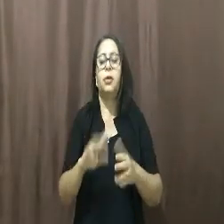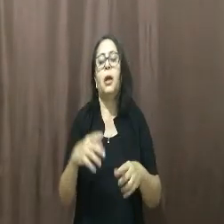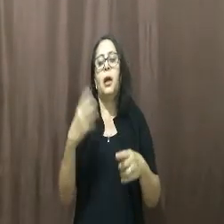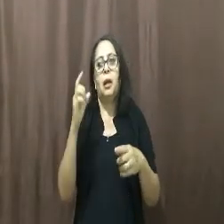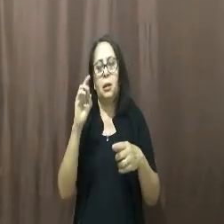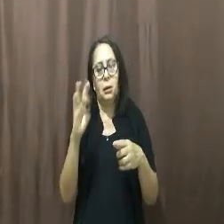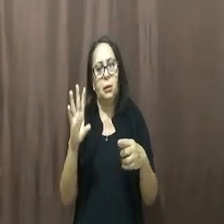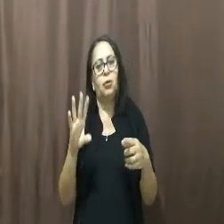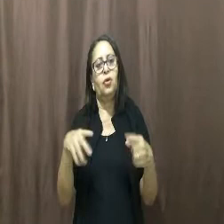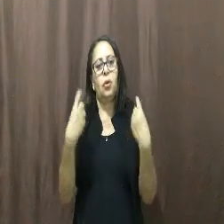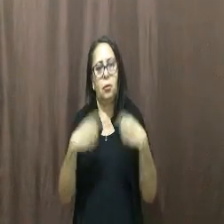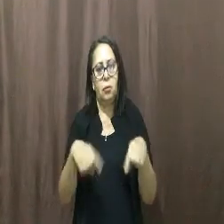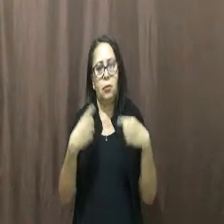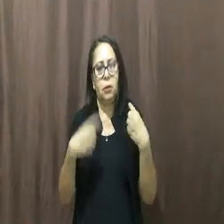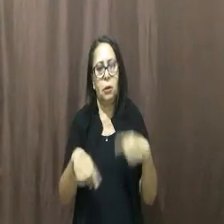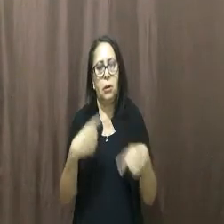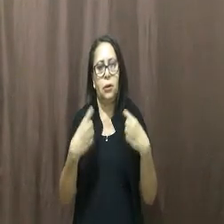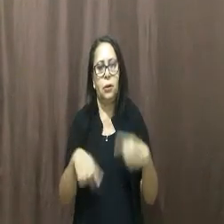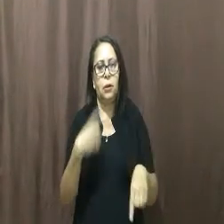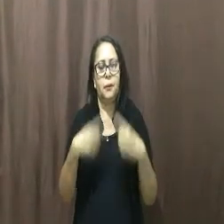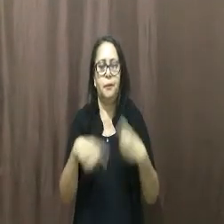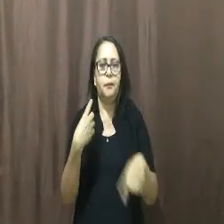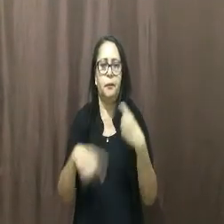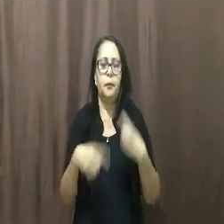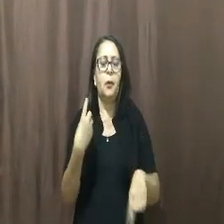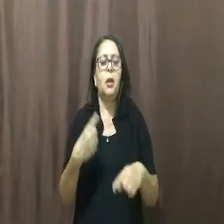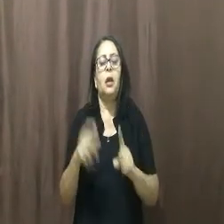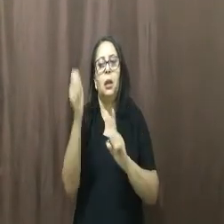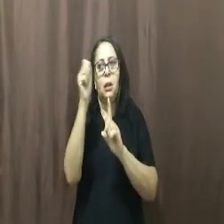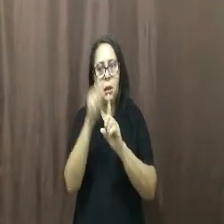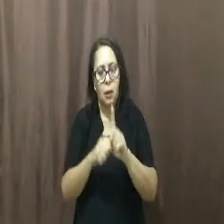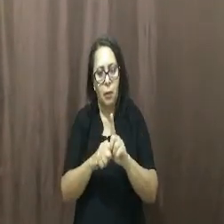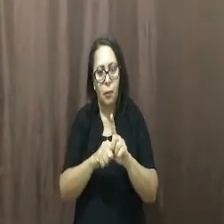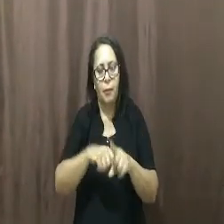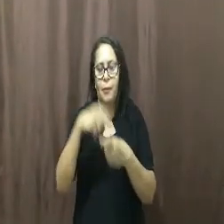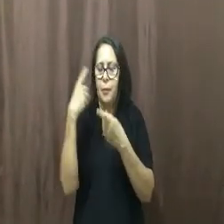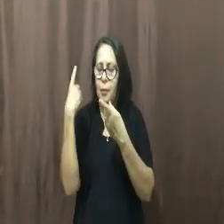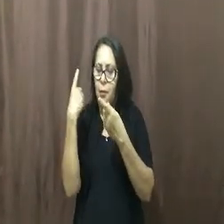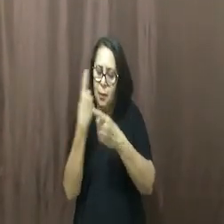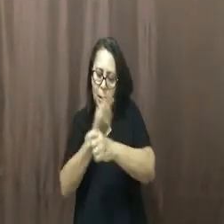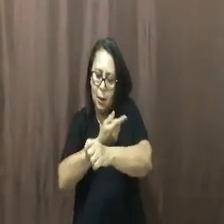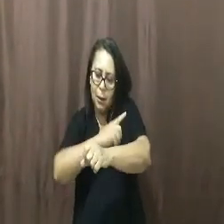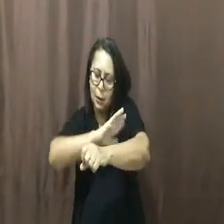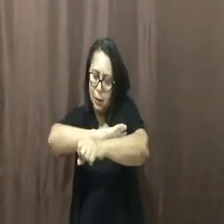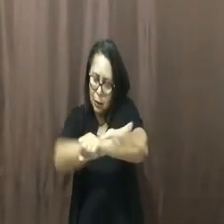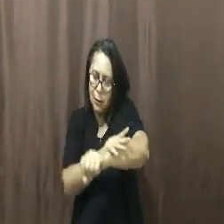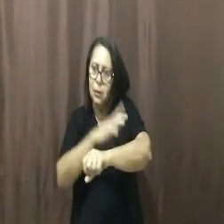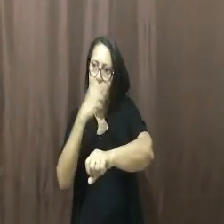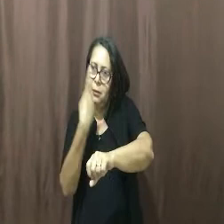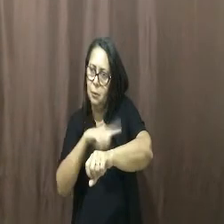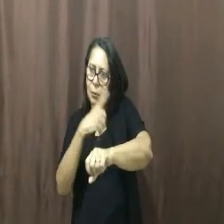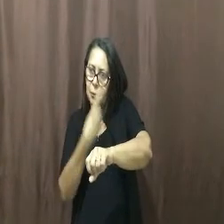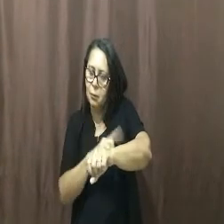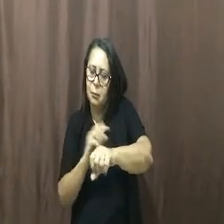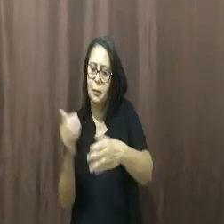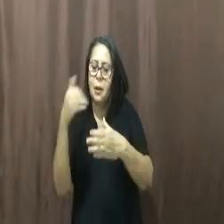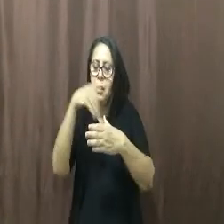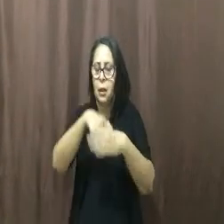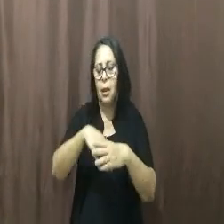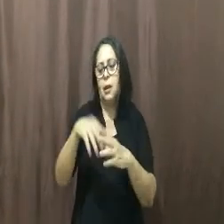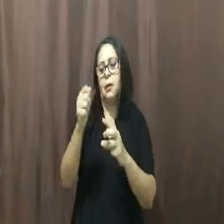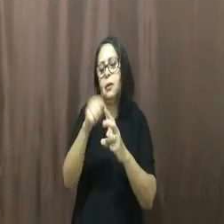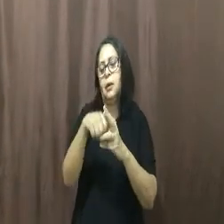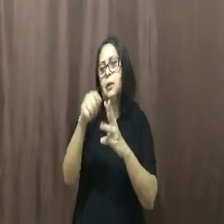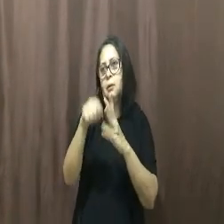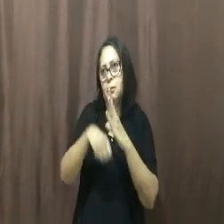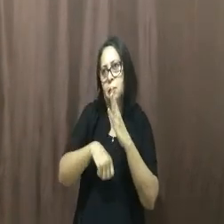o Dia Nacional de Denúncia contra o Racismo. E aí é um mês de combate ao racismo dentro do calendário afro-brasileiro.